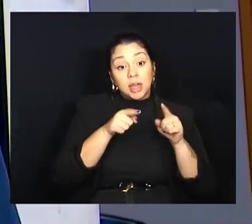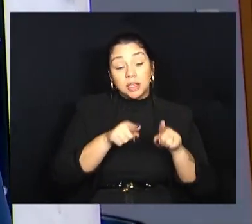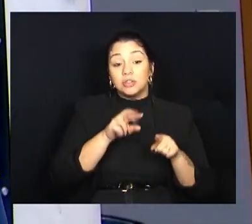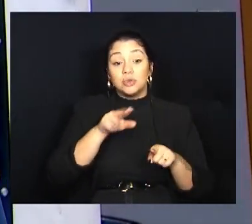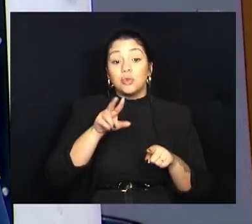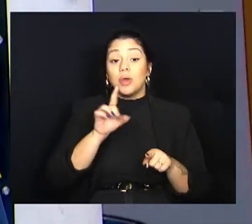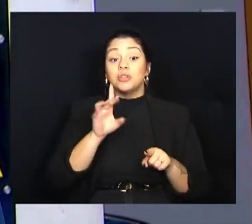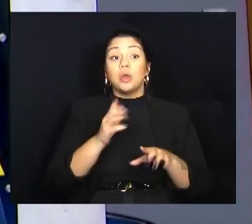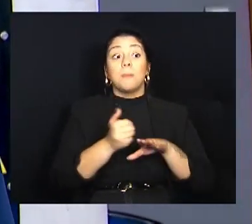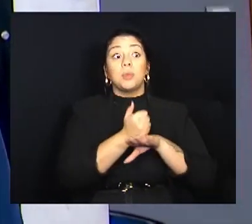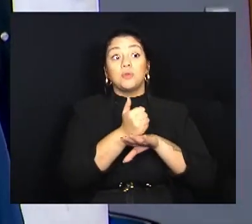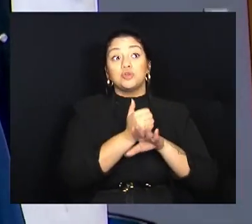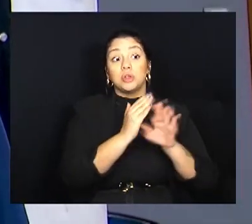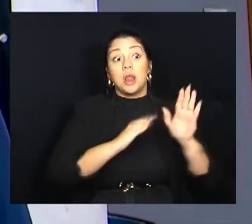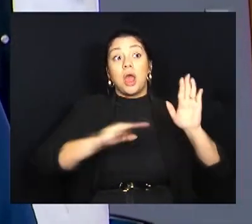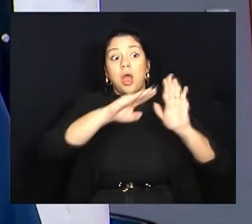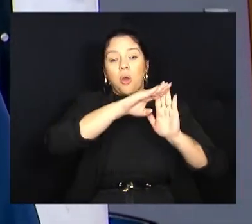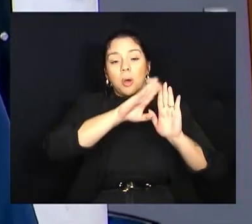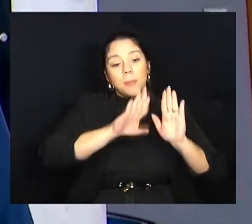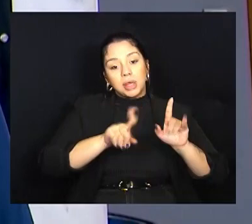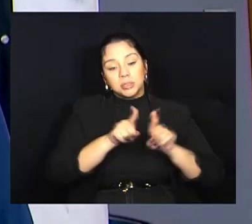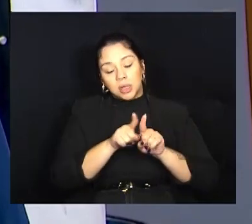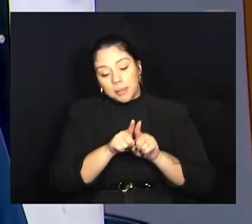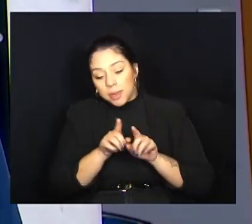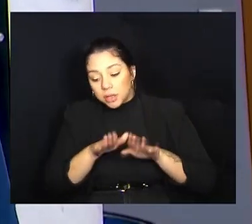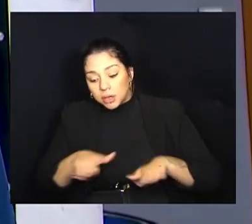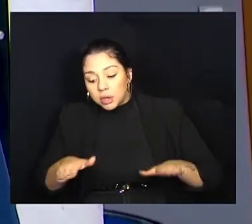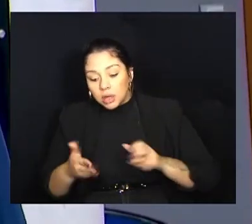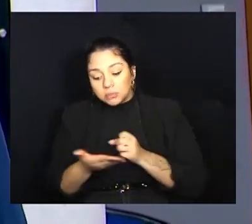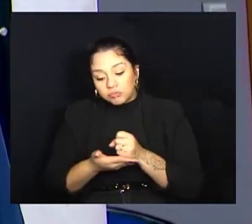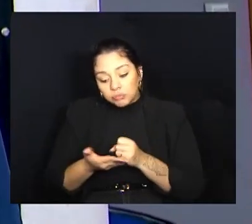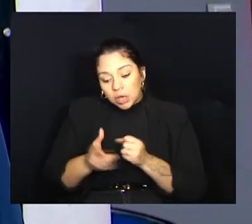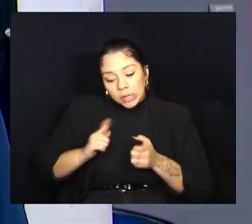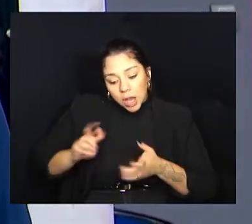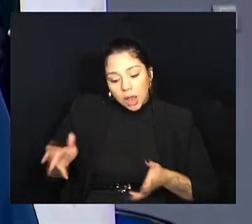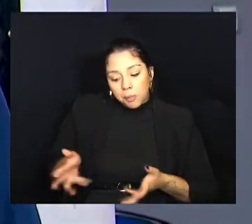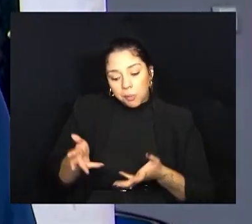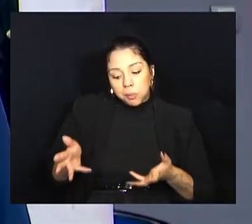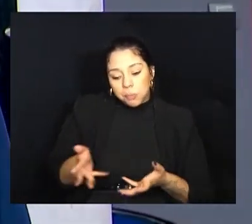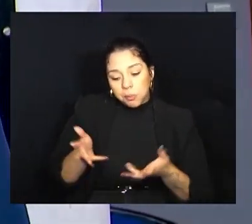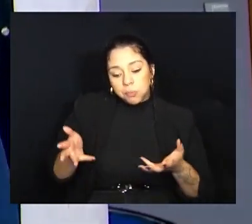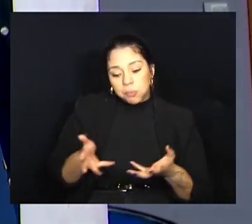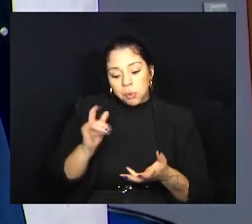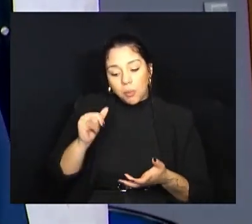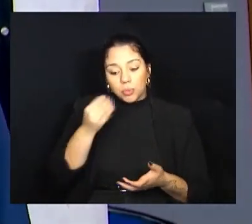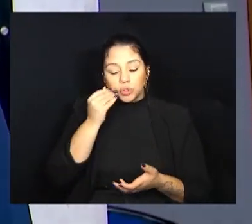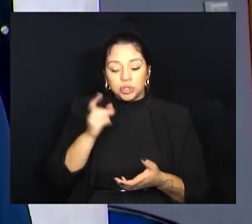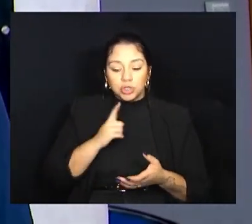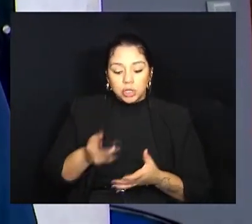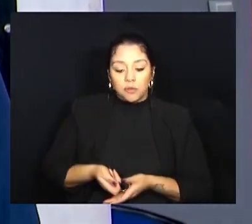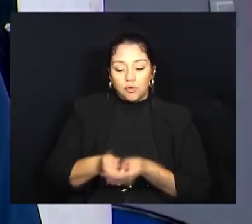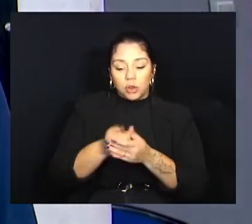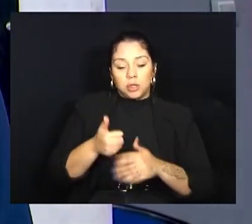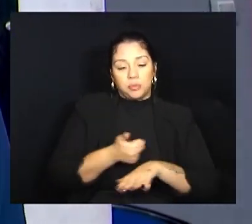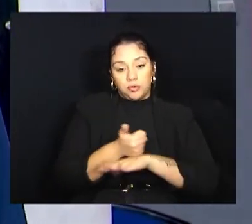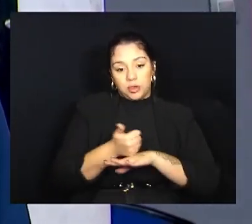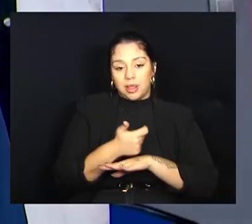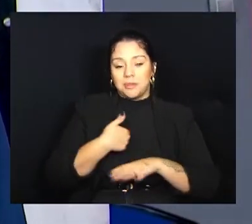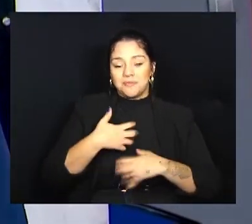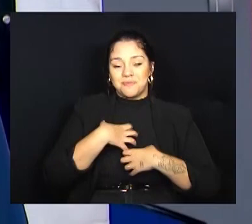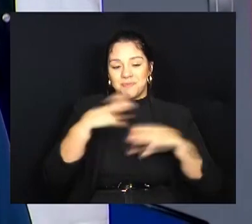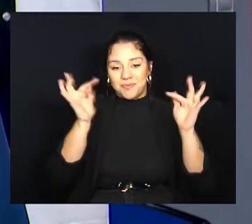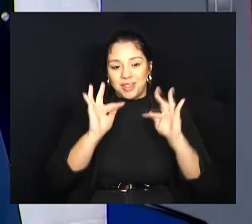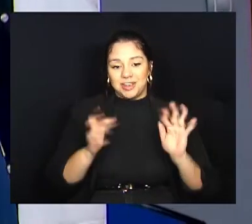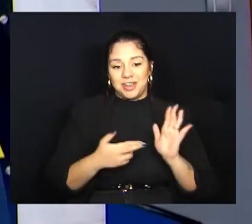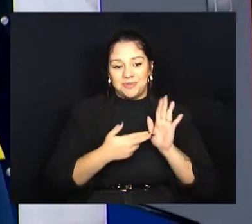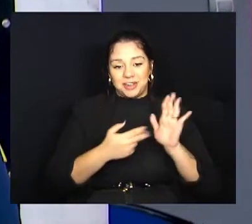o profissional, mas também trazer ali da base essas crianças para ter a oportunidade de ter um vôlei profissional também. Eu estou muito feliz de apresentar